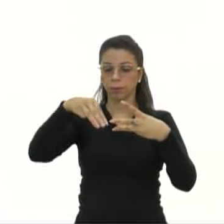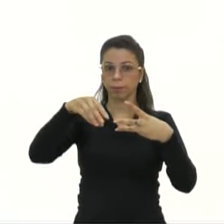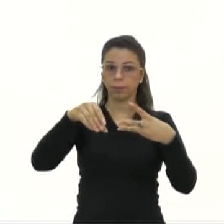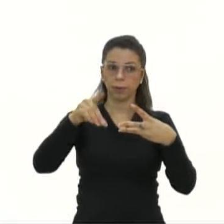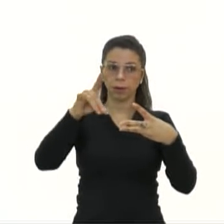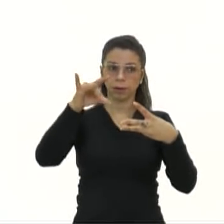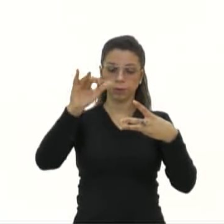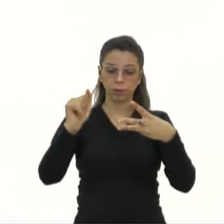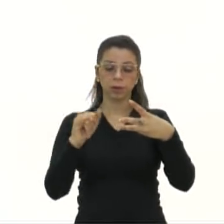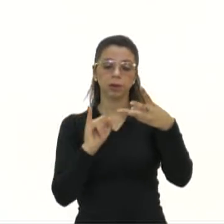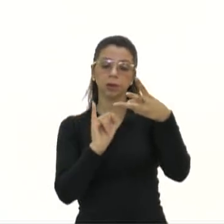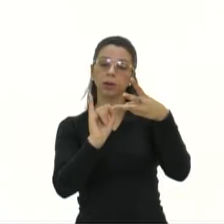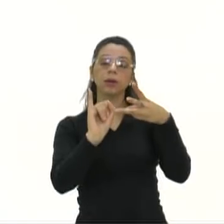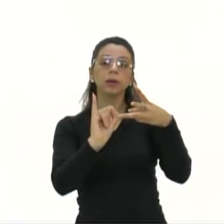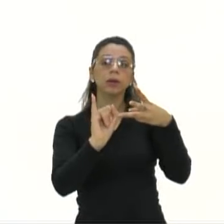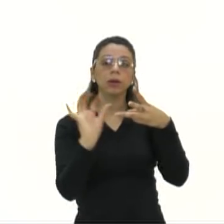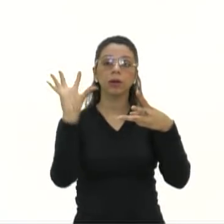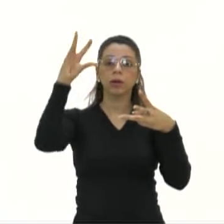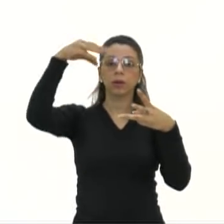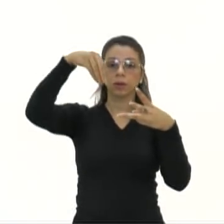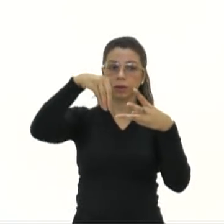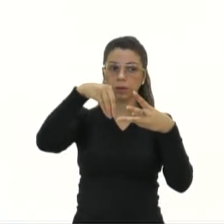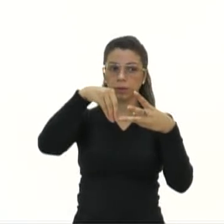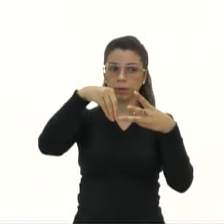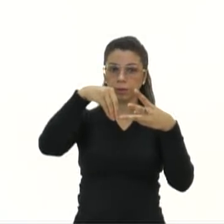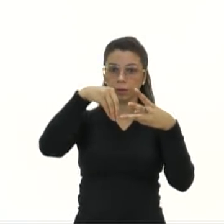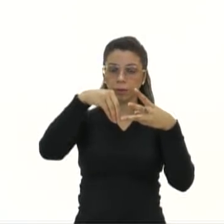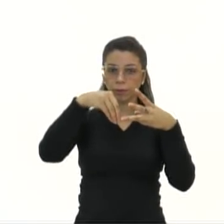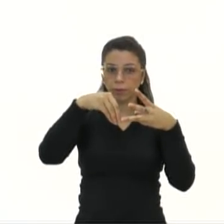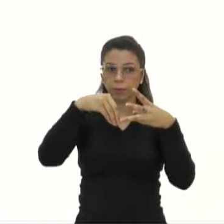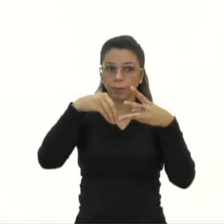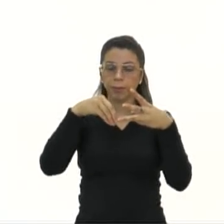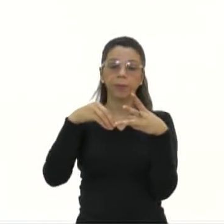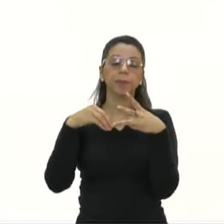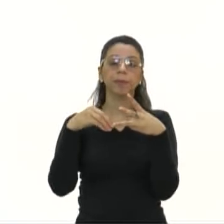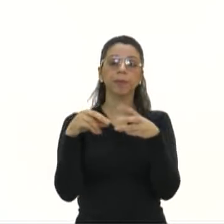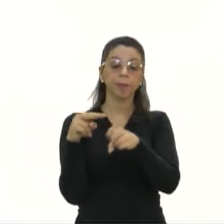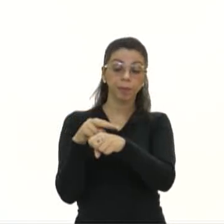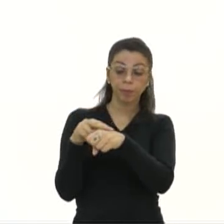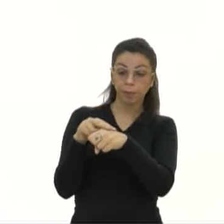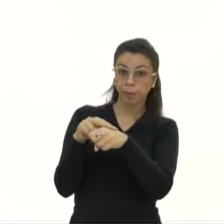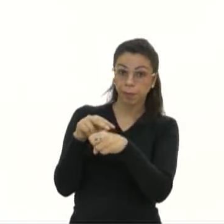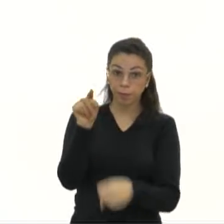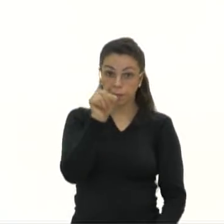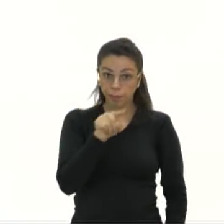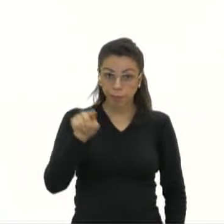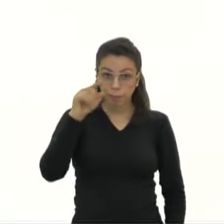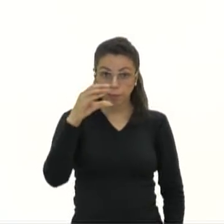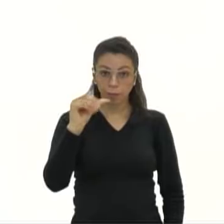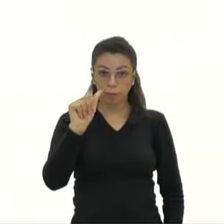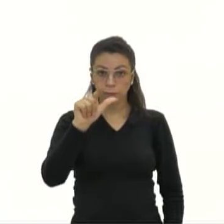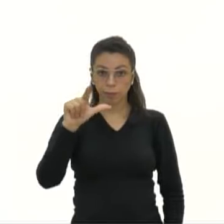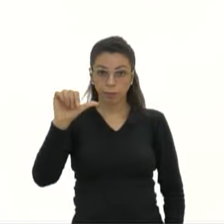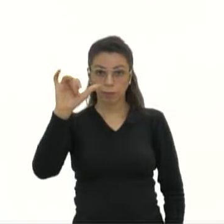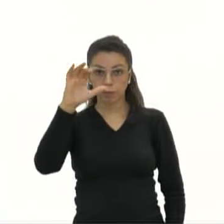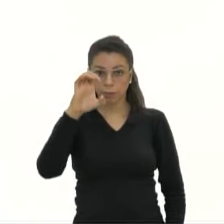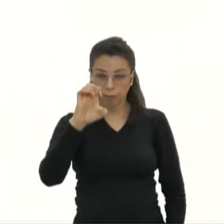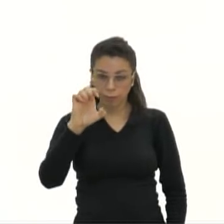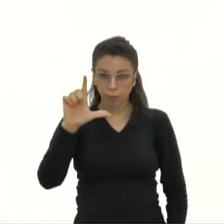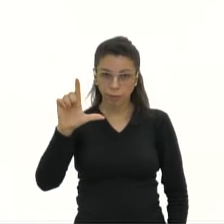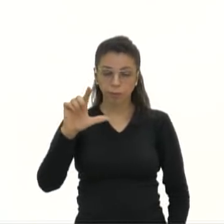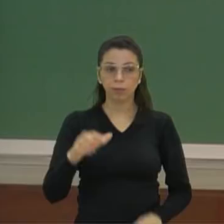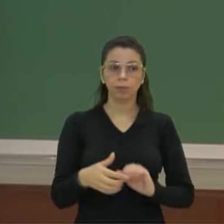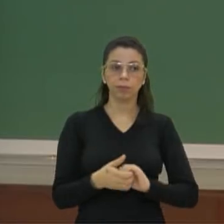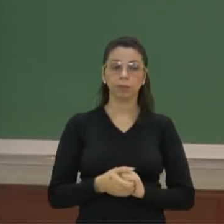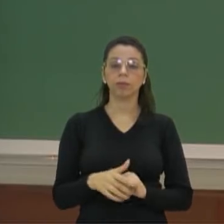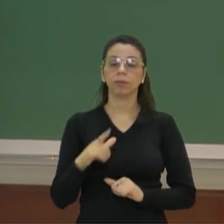I, que nós temos de interna. Aqui num verdinho, nós temos a cóclea com formato de caracol,